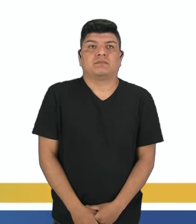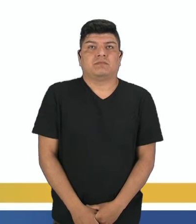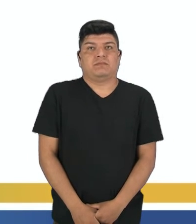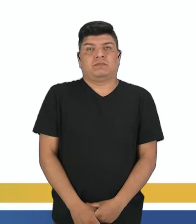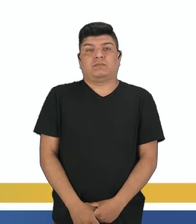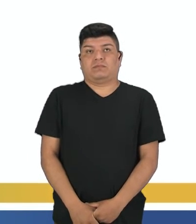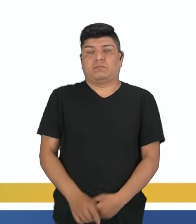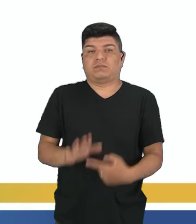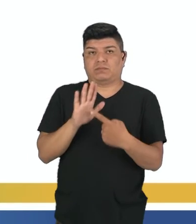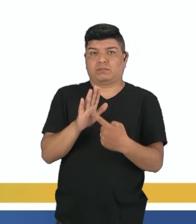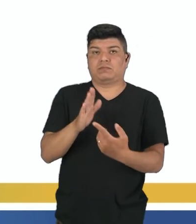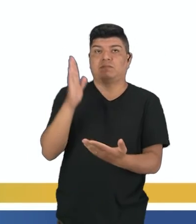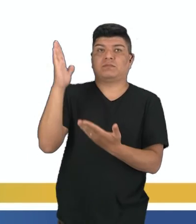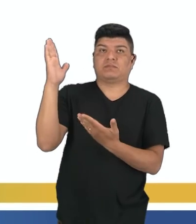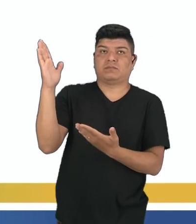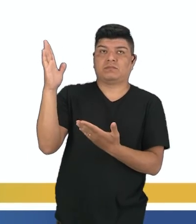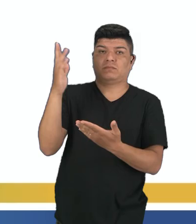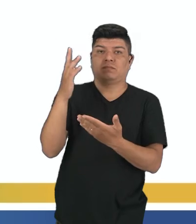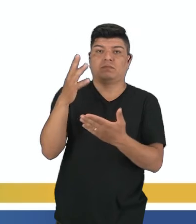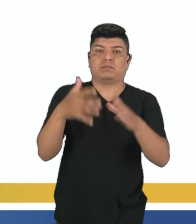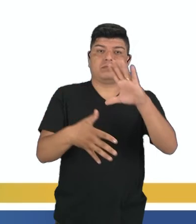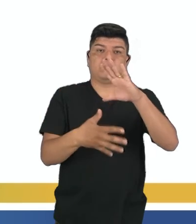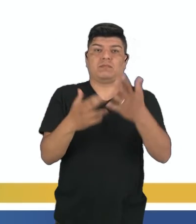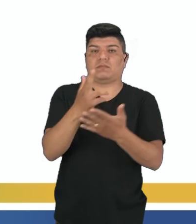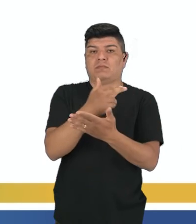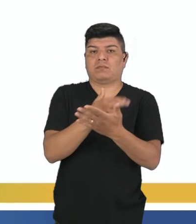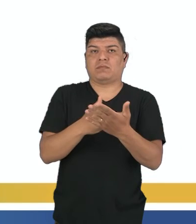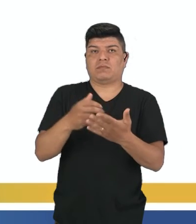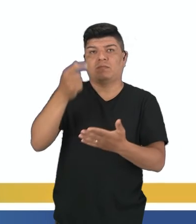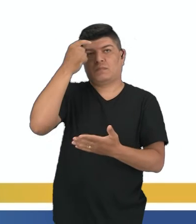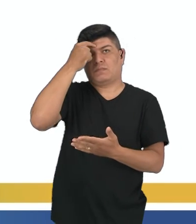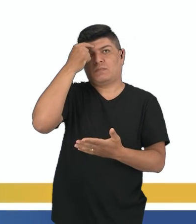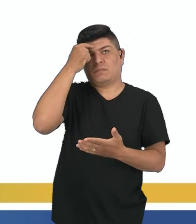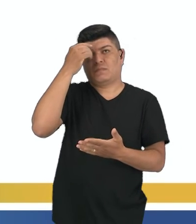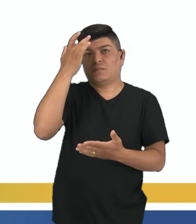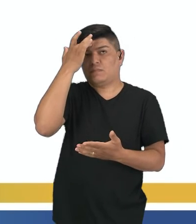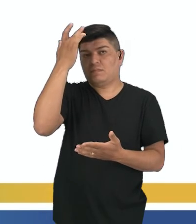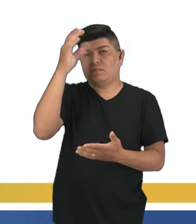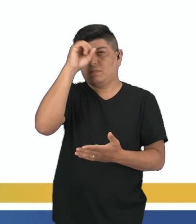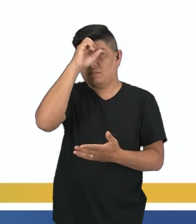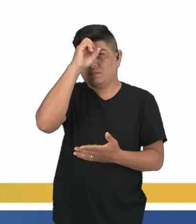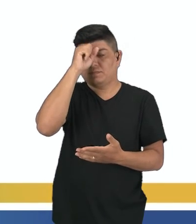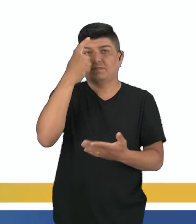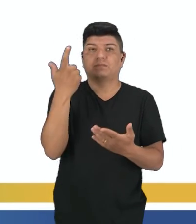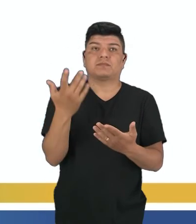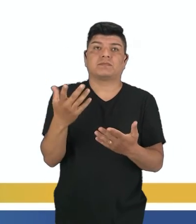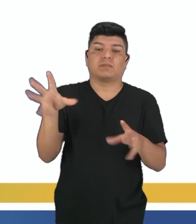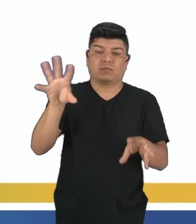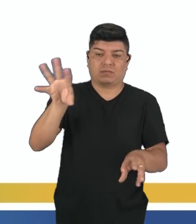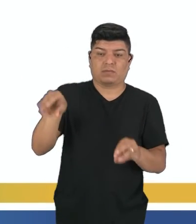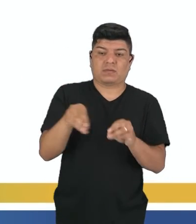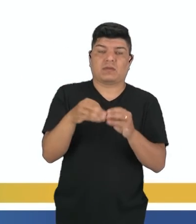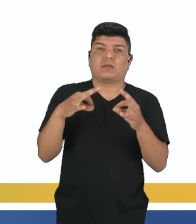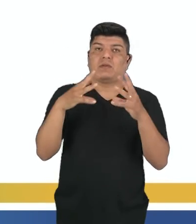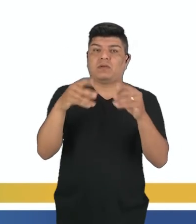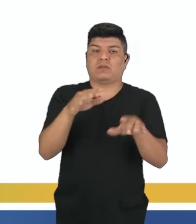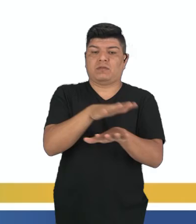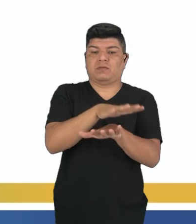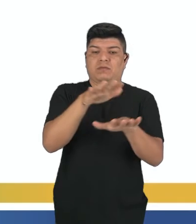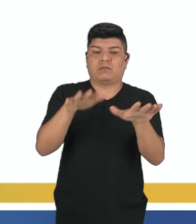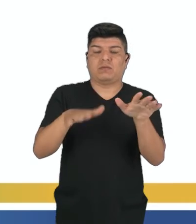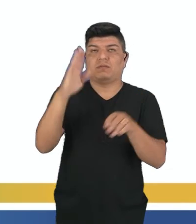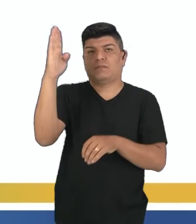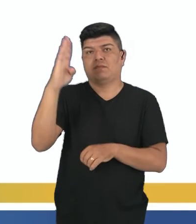Bom, aqui eu apresento para vocês um mapa mental para facilitar o aprendizado de vocês, onde está resumido todos os biomas,